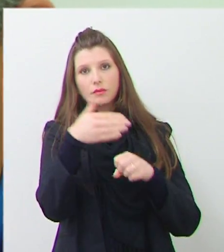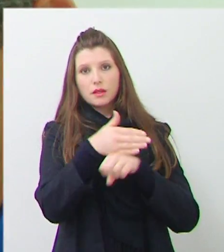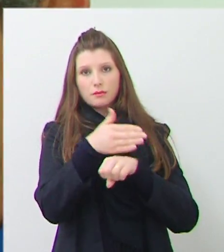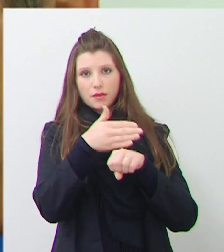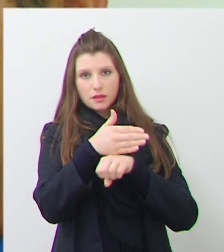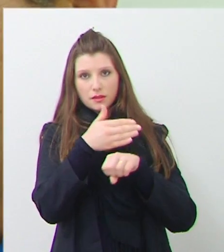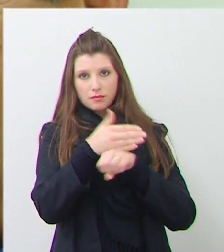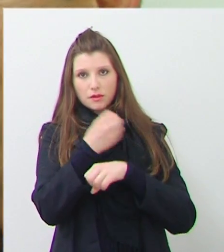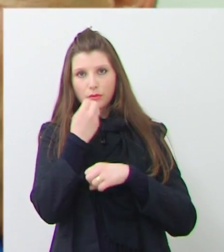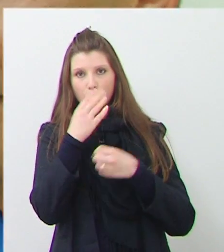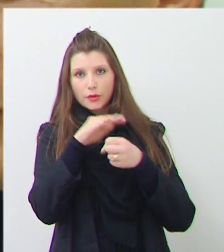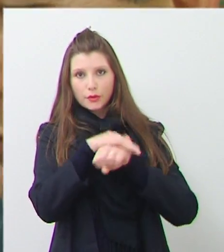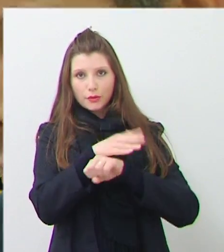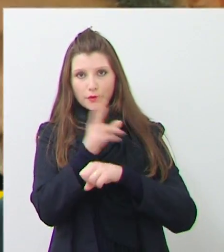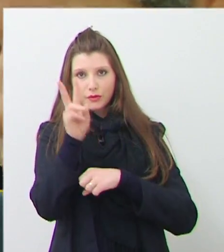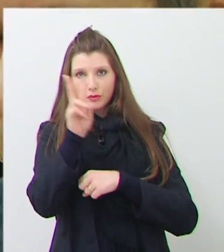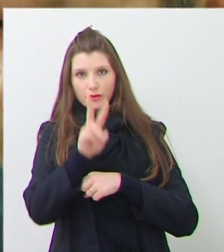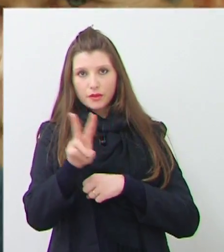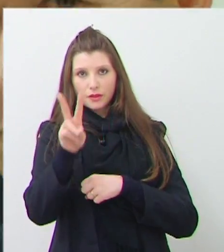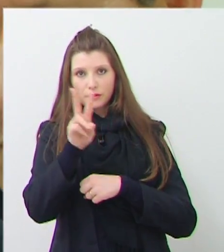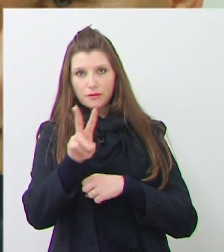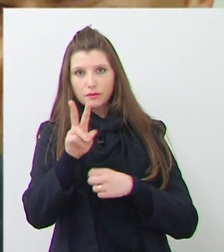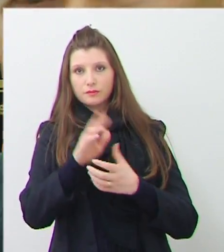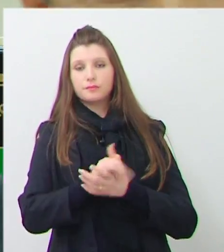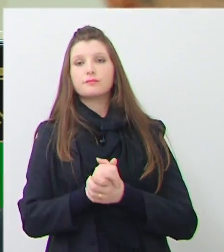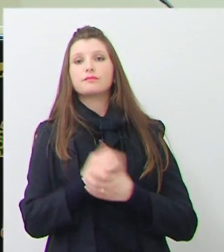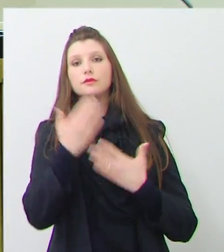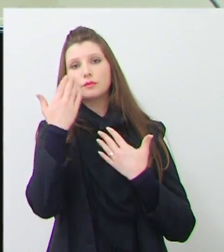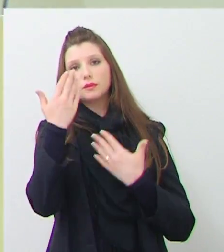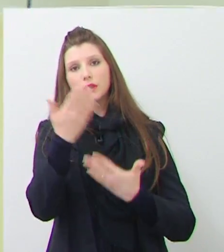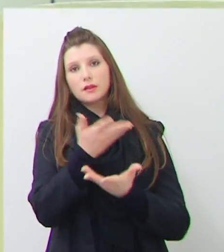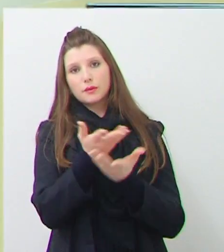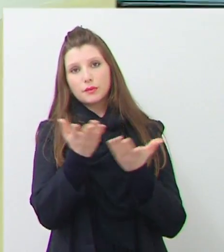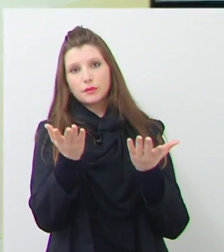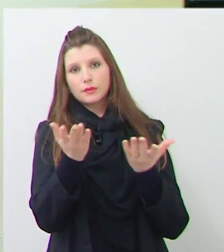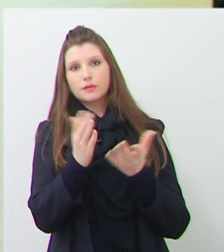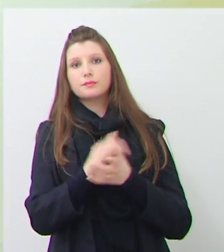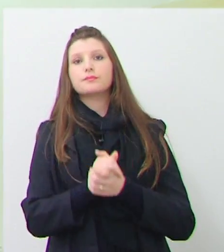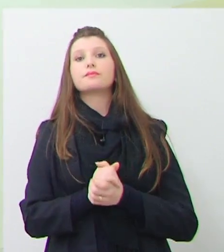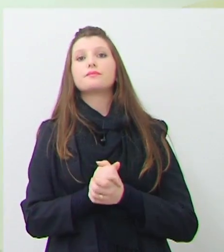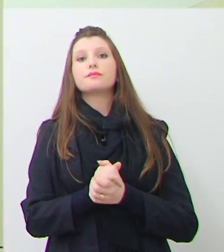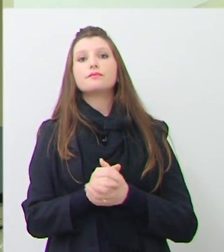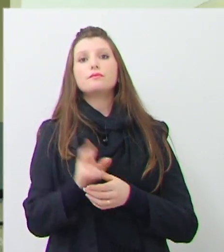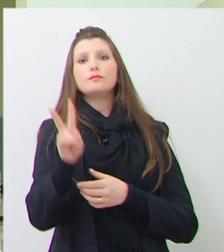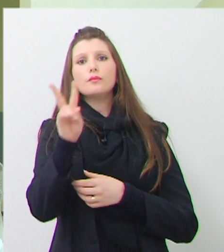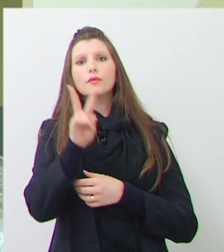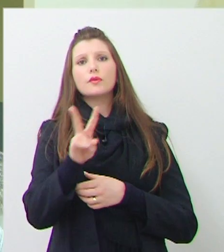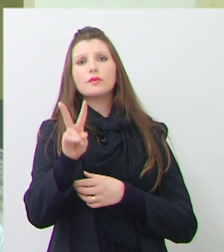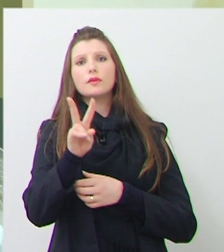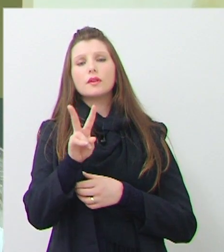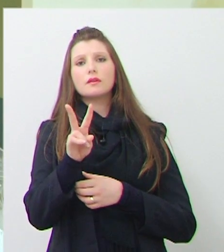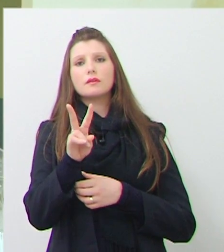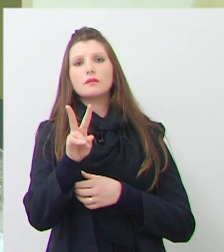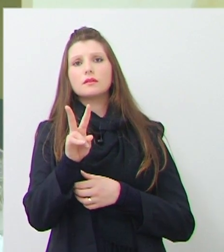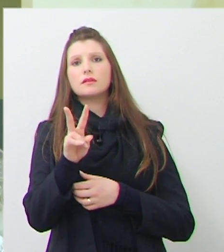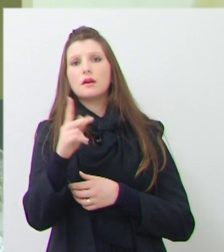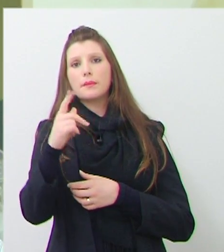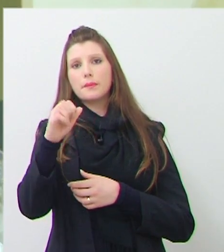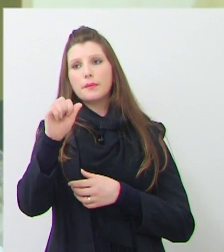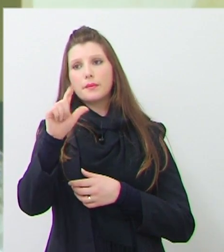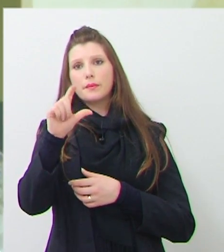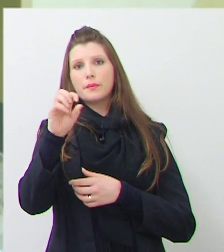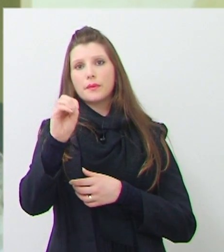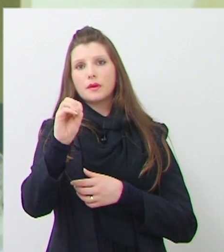aqui com a gente. Boa noite, vereador. Boa noite, obrigado a todos. Aqui também o vereador o vereador